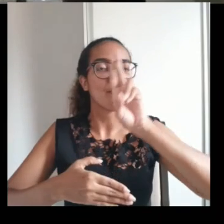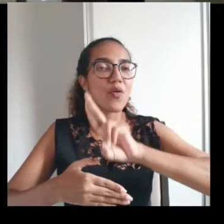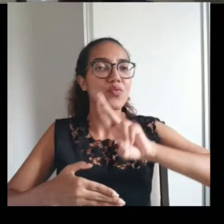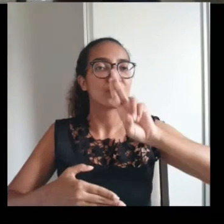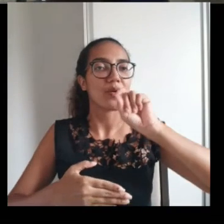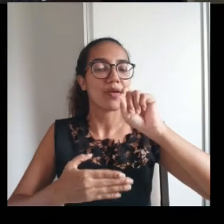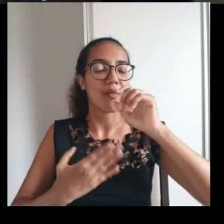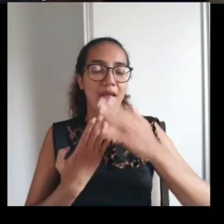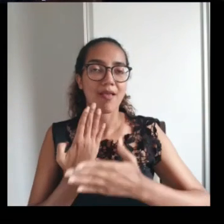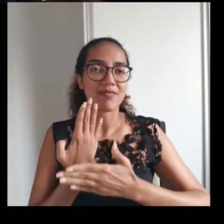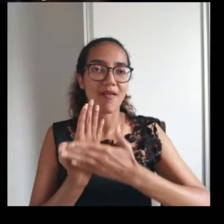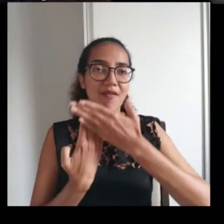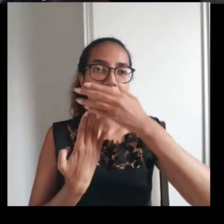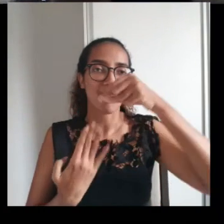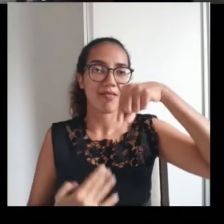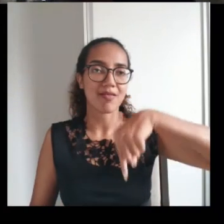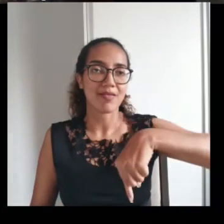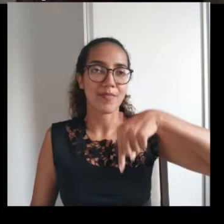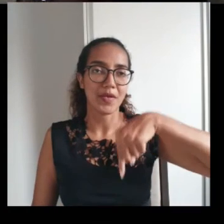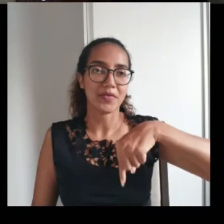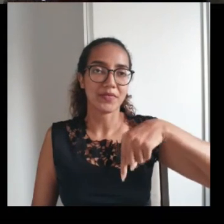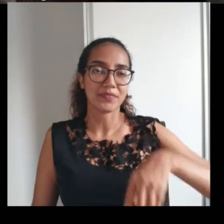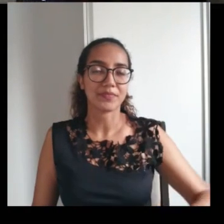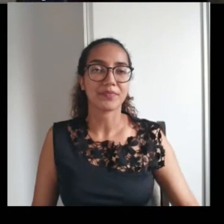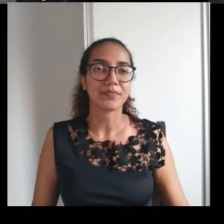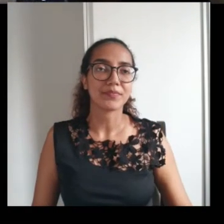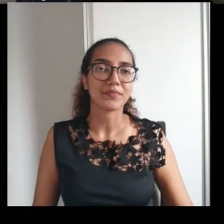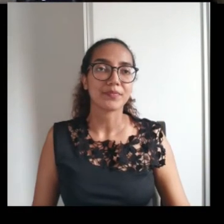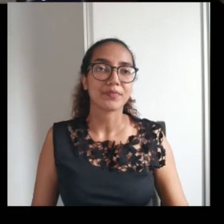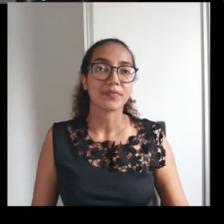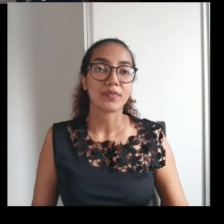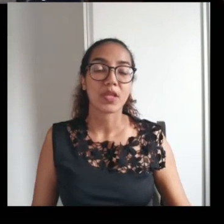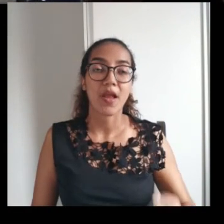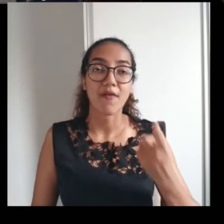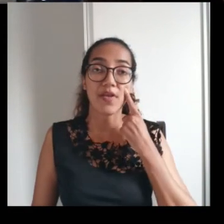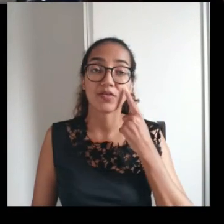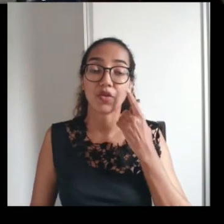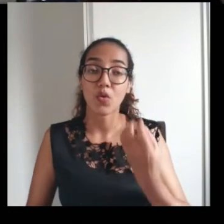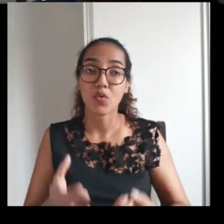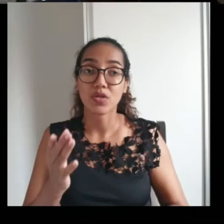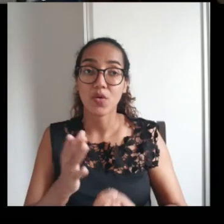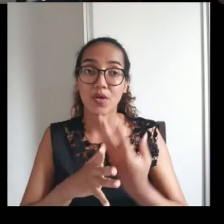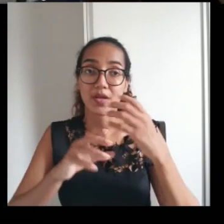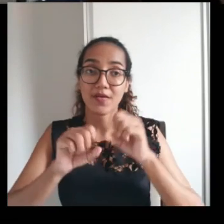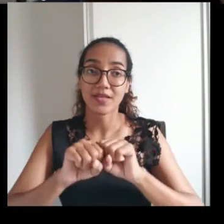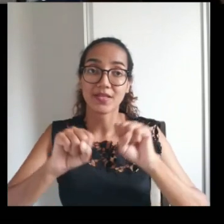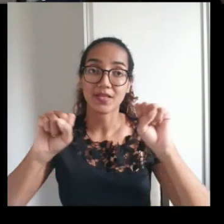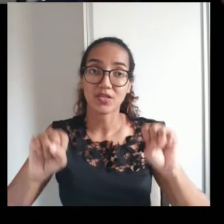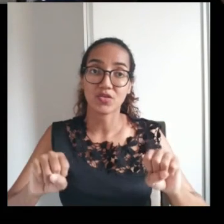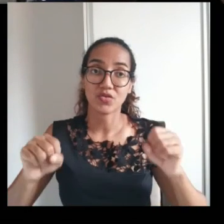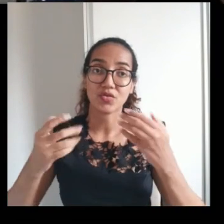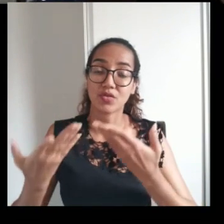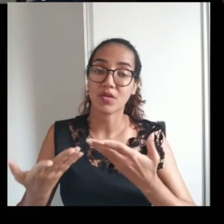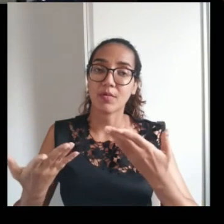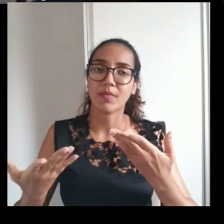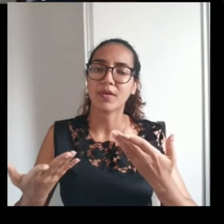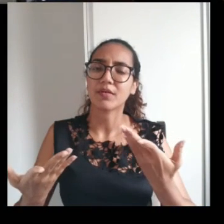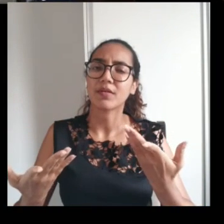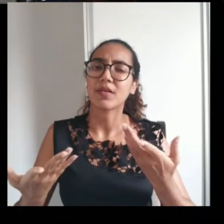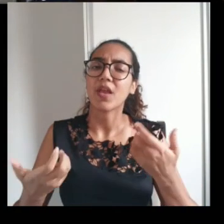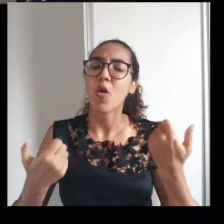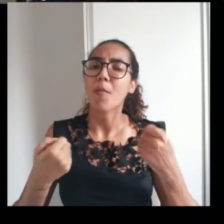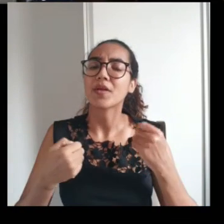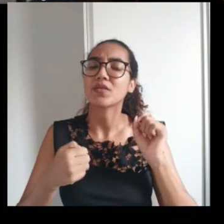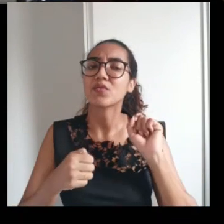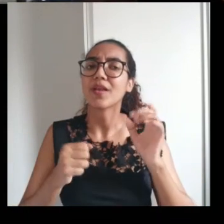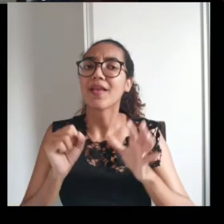note que ao criar esse sistema aqui, essa fachada, né, eu preciso garantir que só tenha um